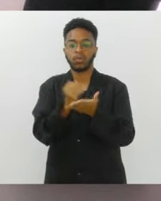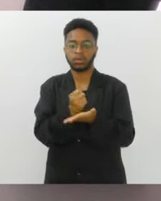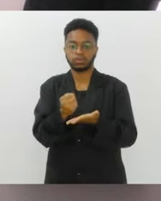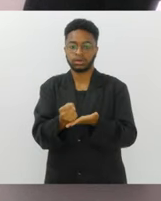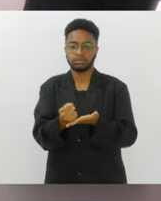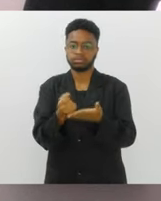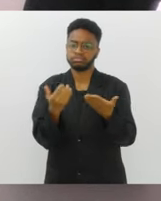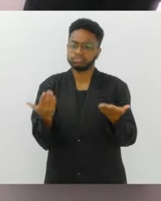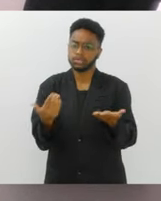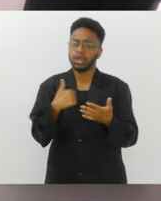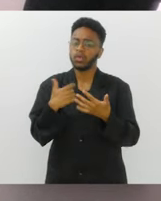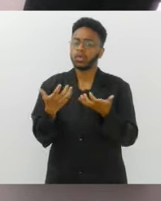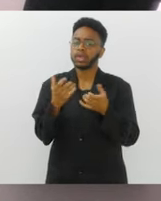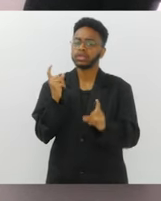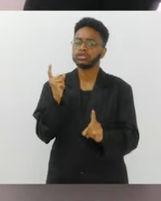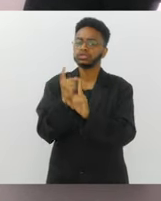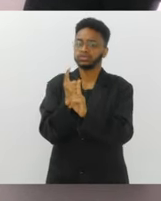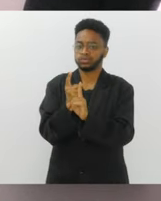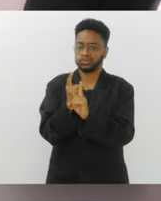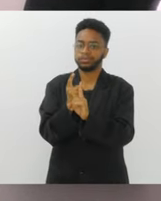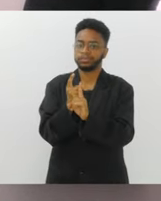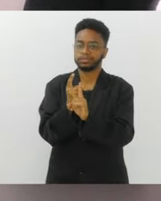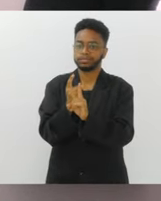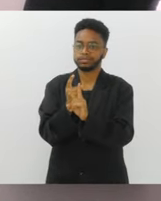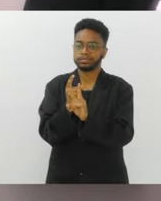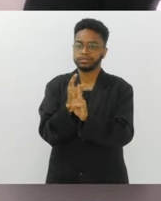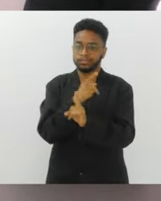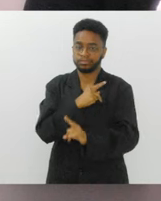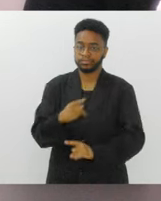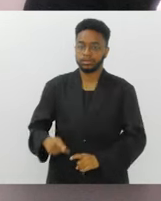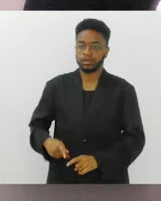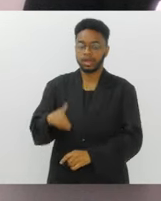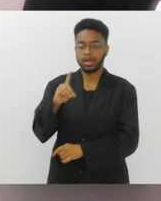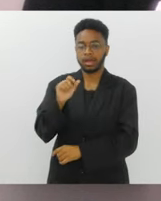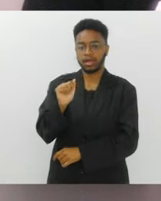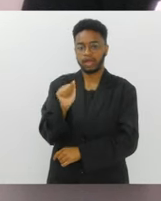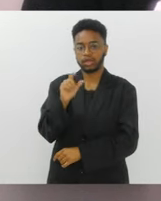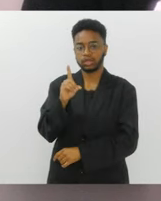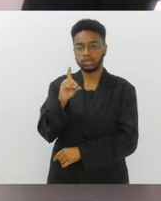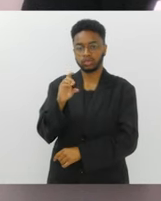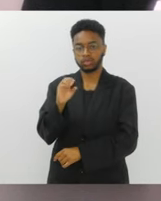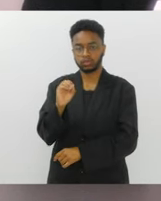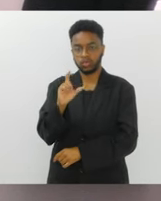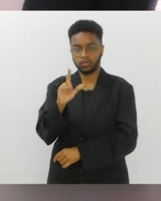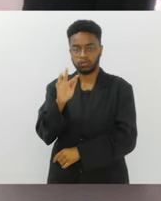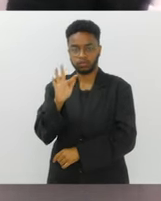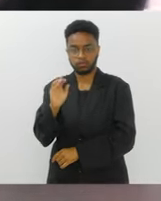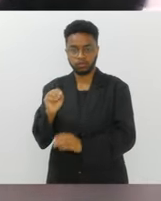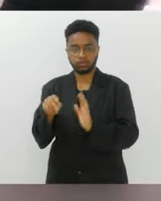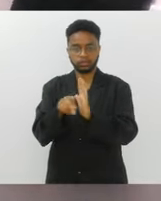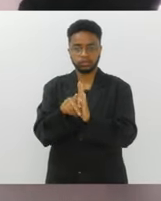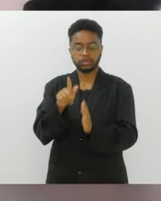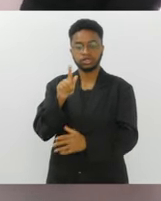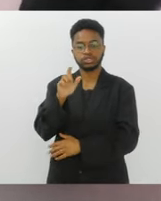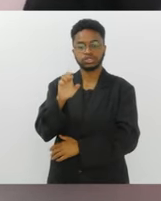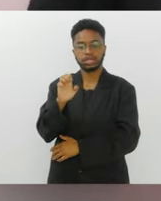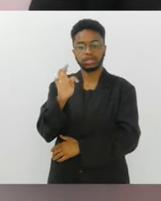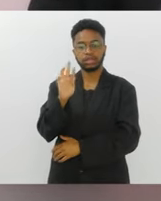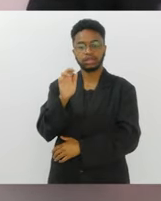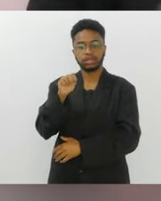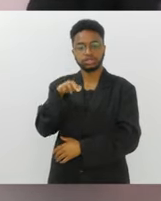Eu queria descobrir, meu presidente Adolfo Konder, da nossa Getrans, qual é o milagre